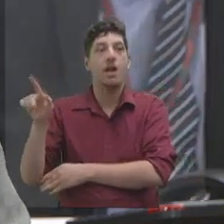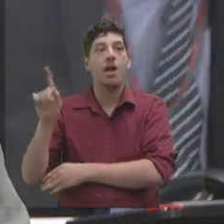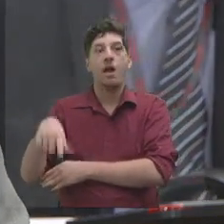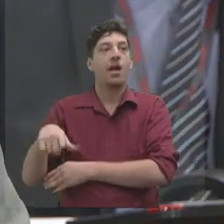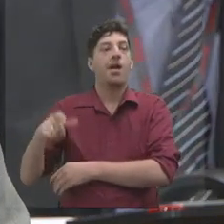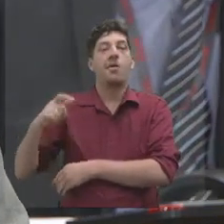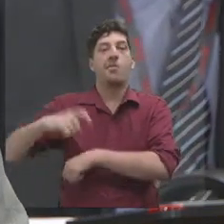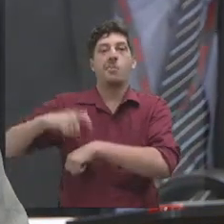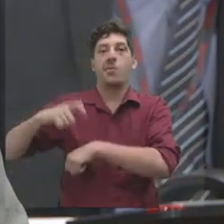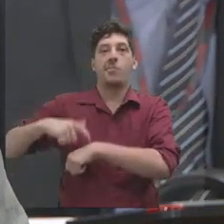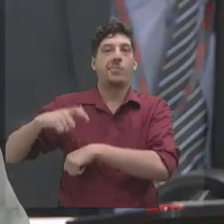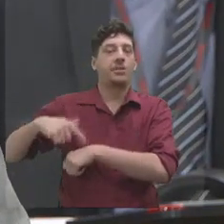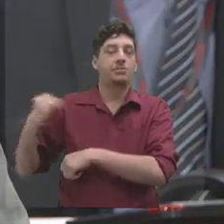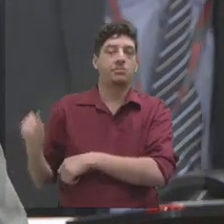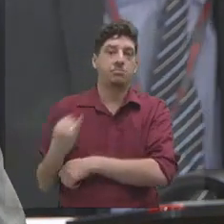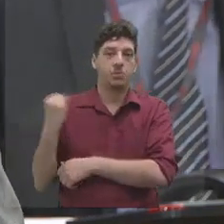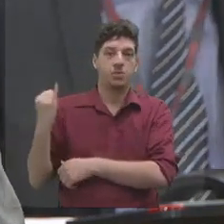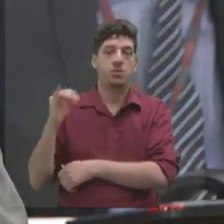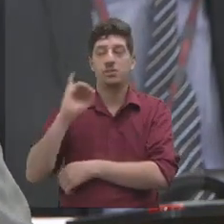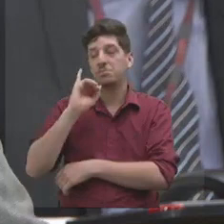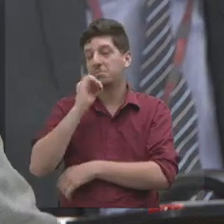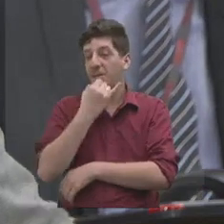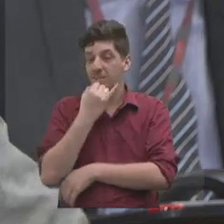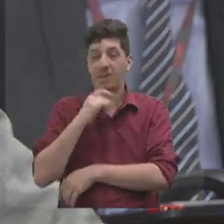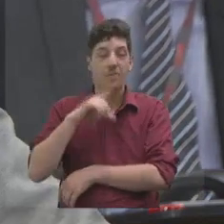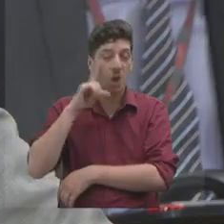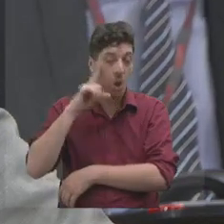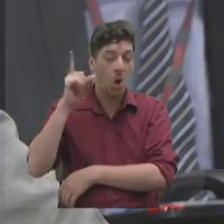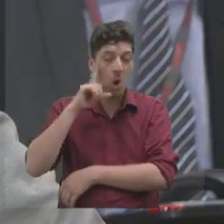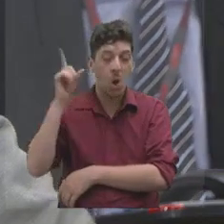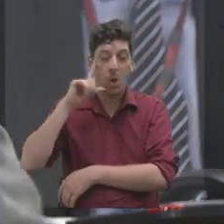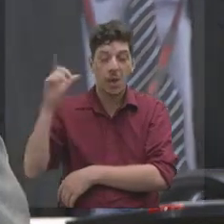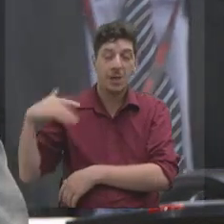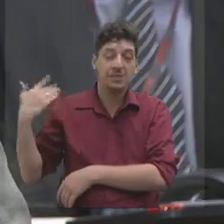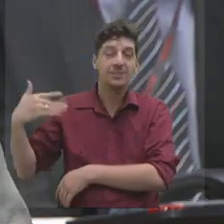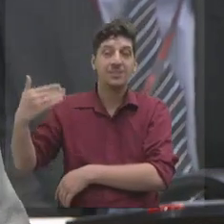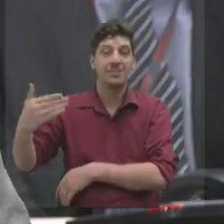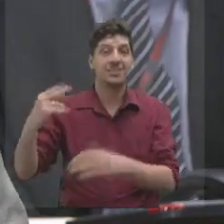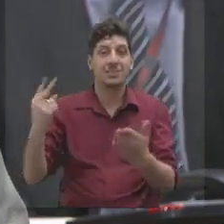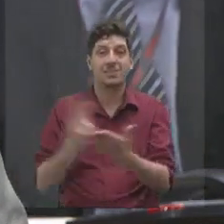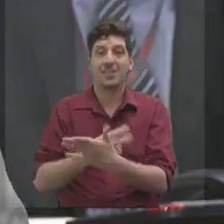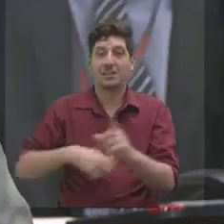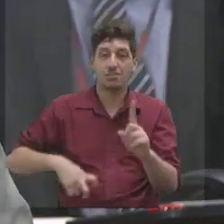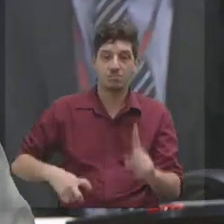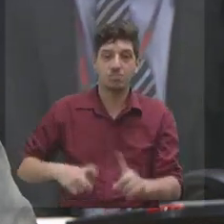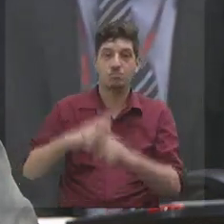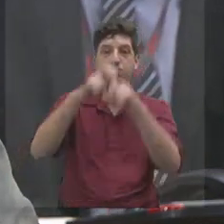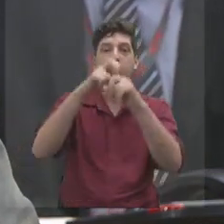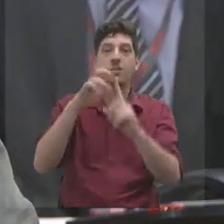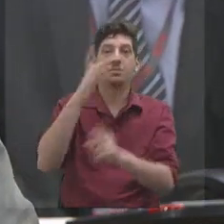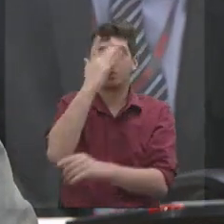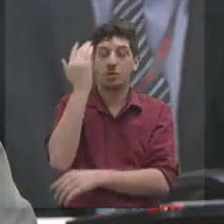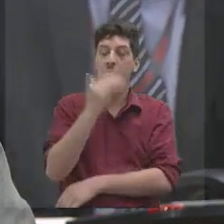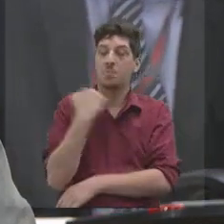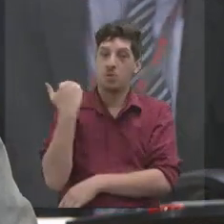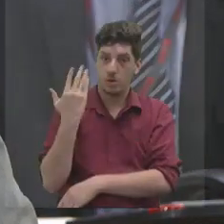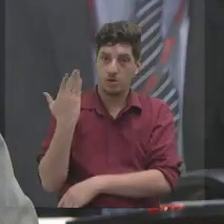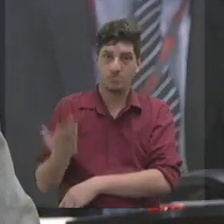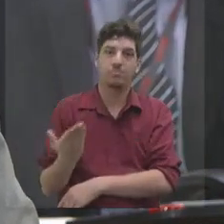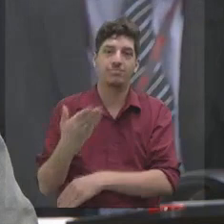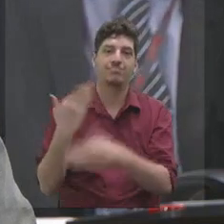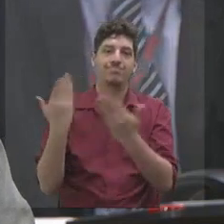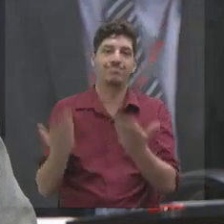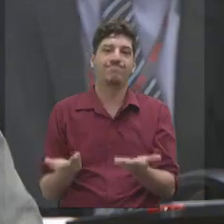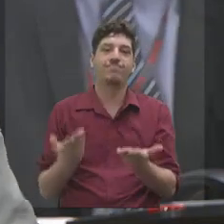todos os dias todos os dias ter acontecido acidentes com vítimas fatais Então realmente